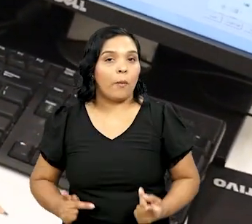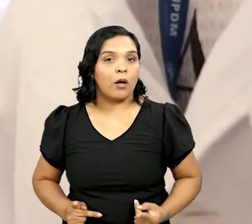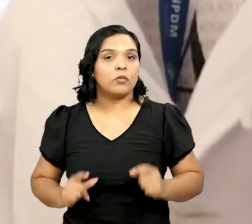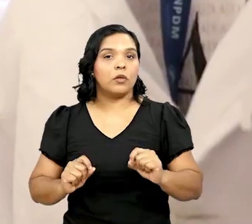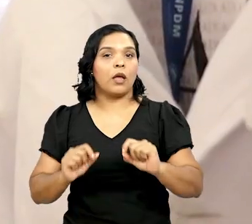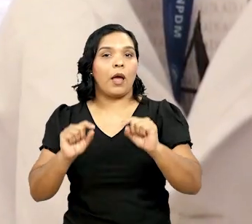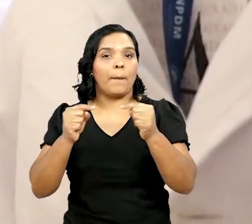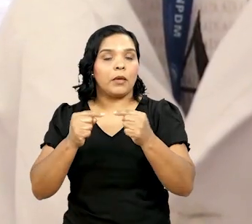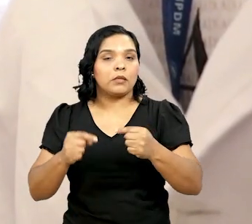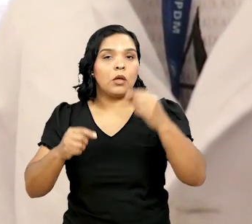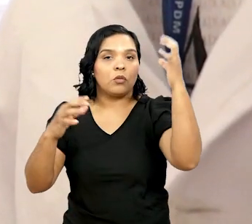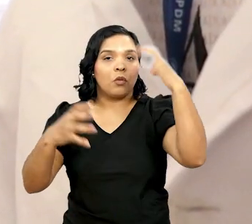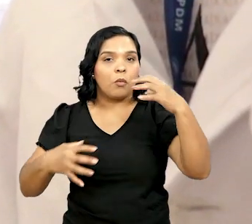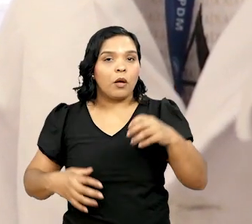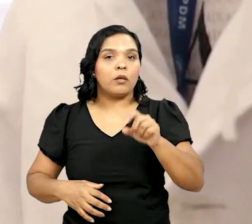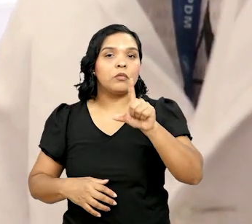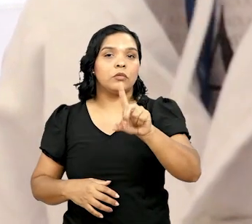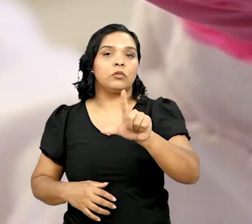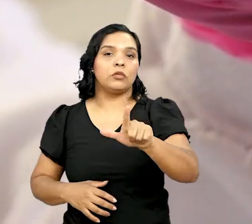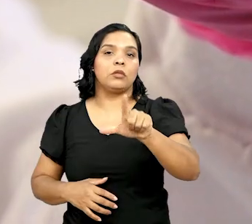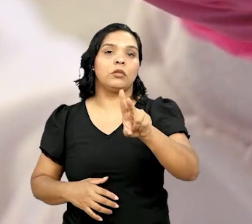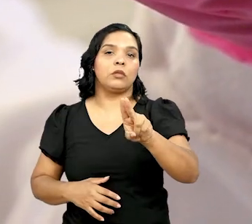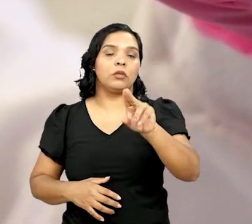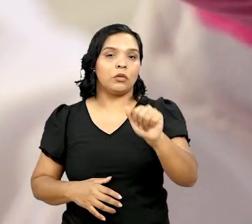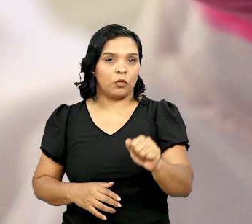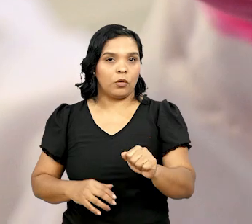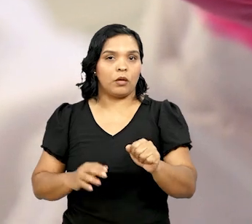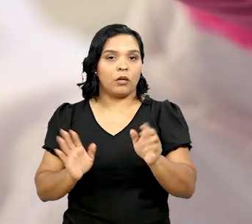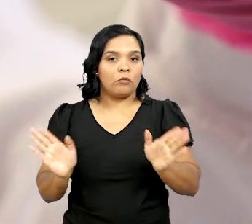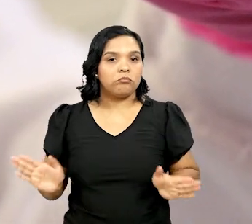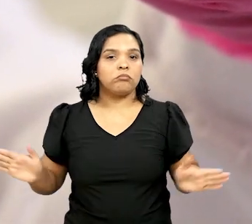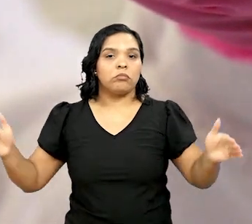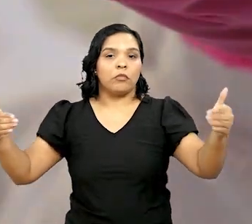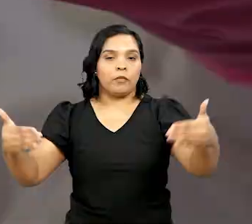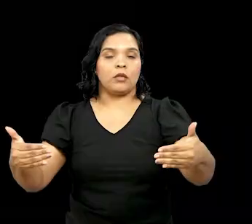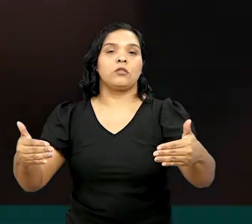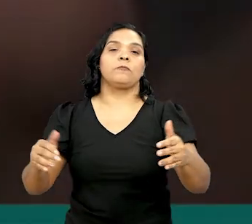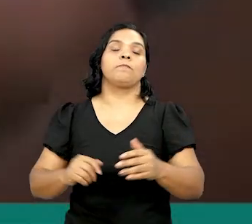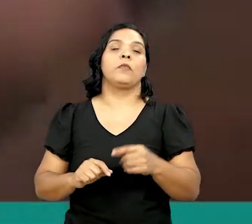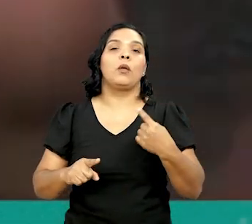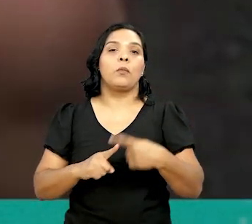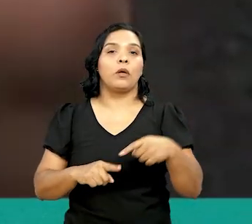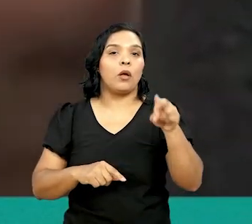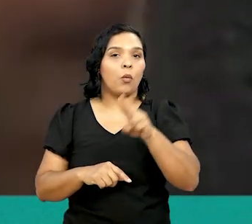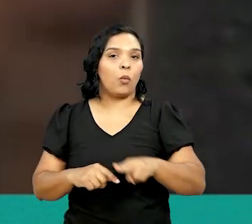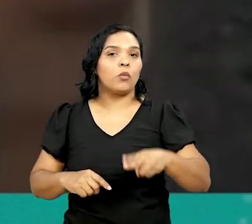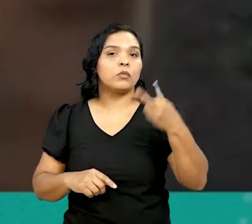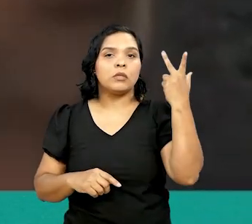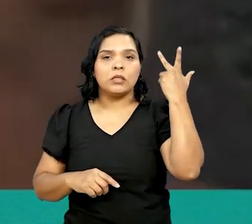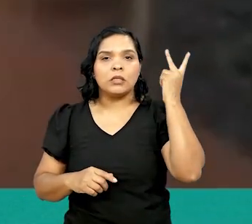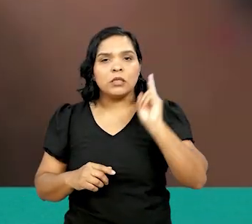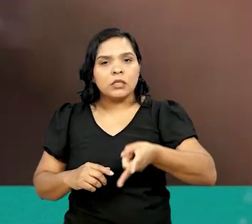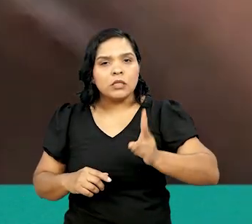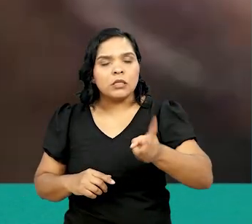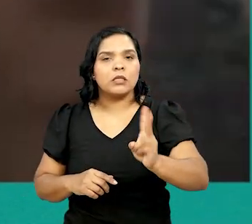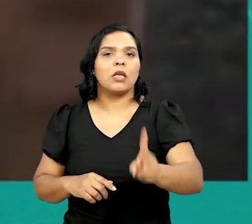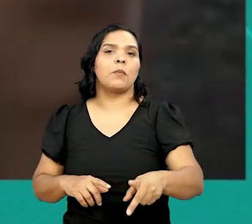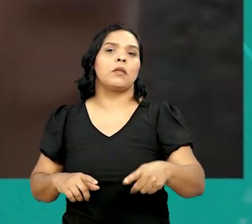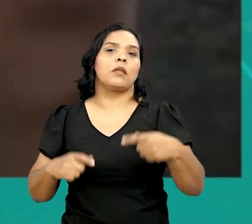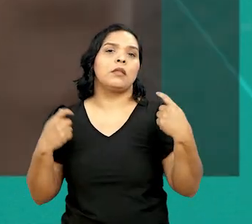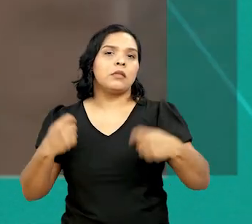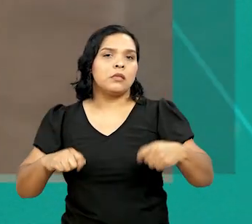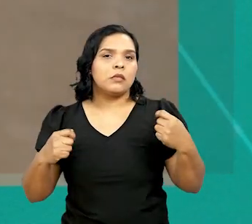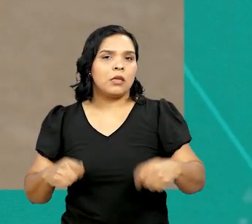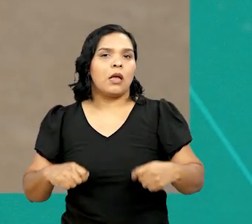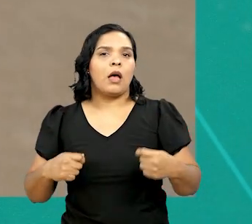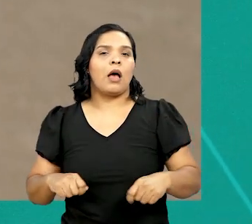que em humanos seria a aplicação do banho de lua em adultos em um ambiente fechado. Isso não significa que o uso eventual do procedimento